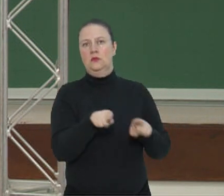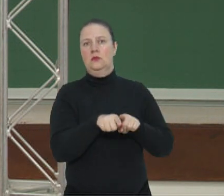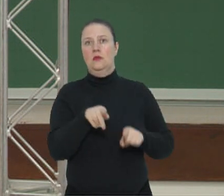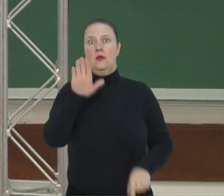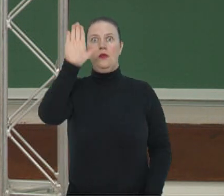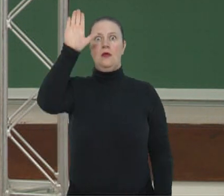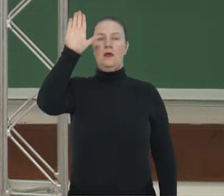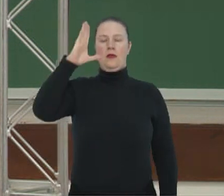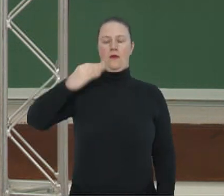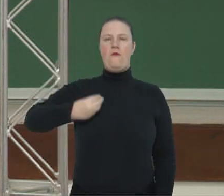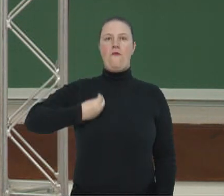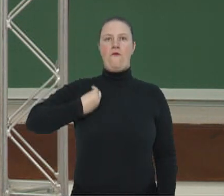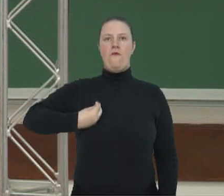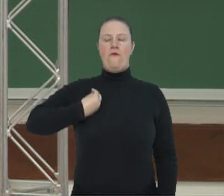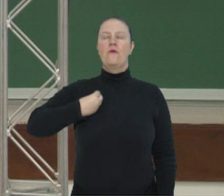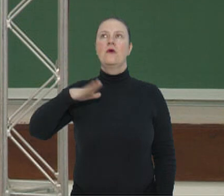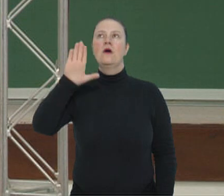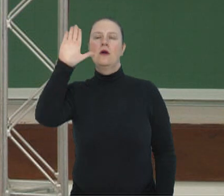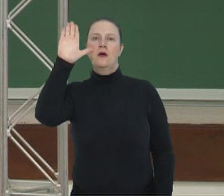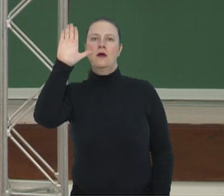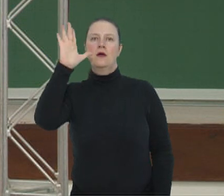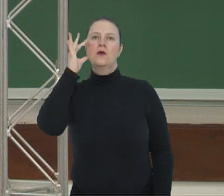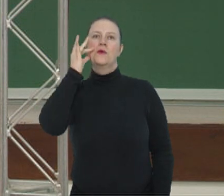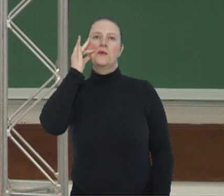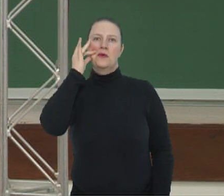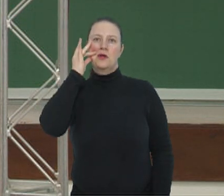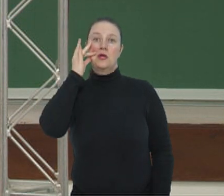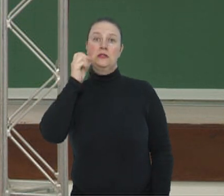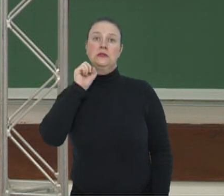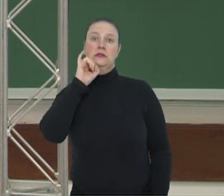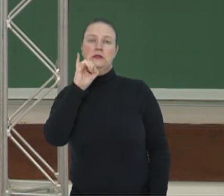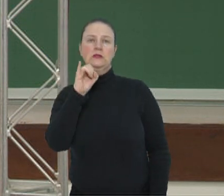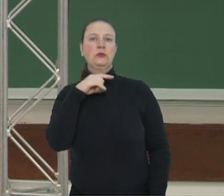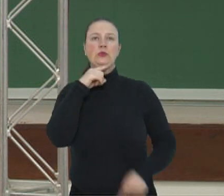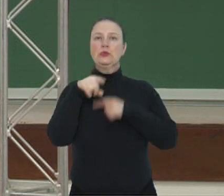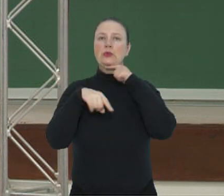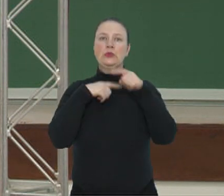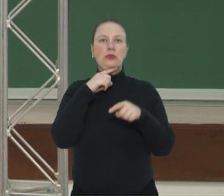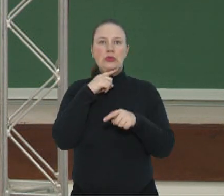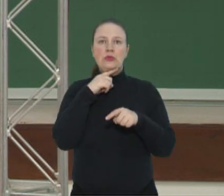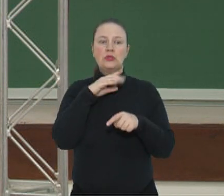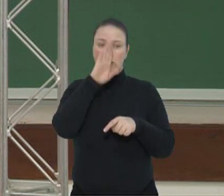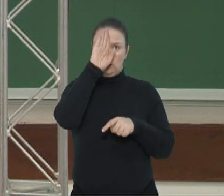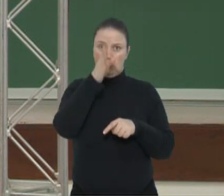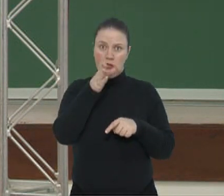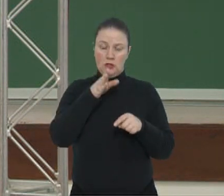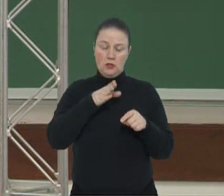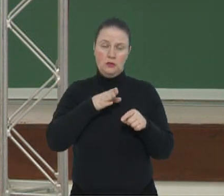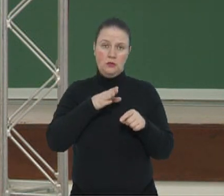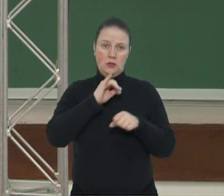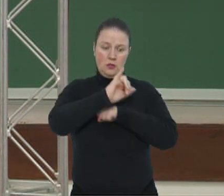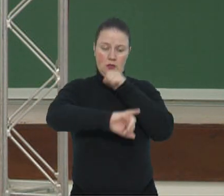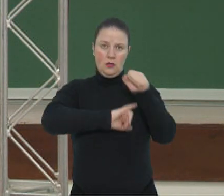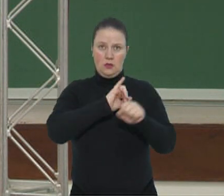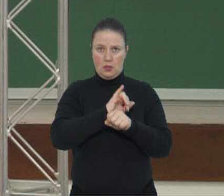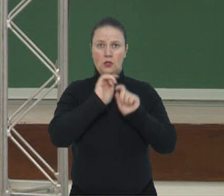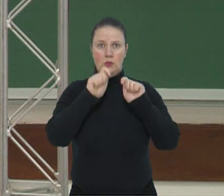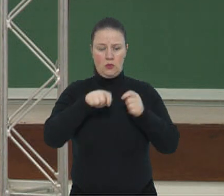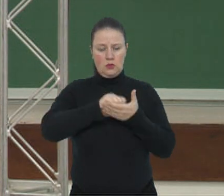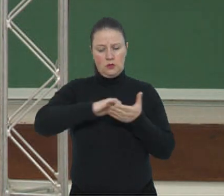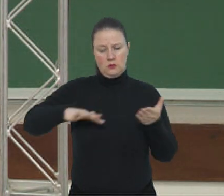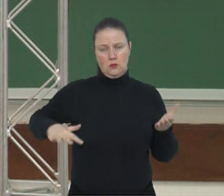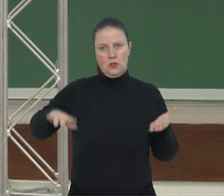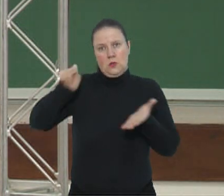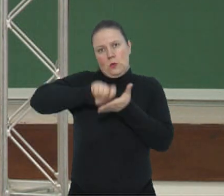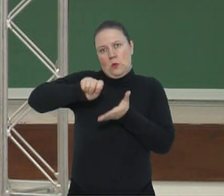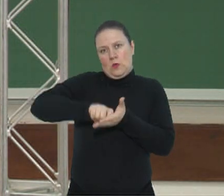chamada. Caso não consiga entregar as atividades pelo Google Classroom, entregue pessoalmente aí na sua escola,